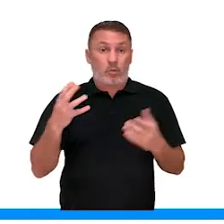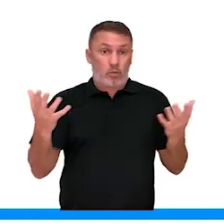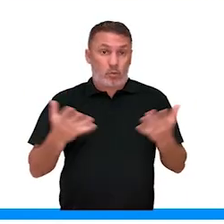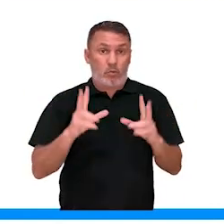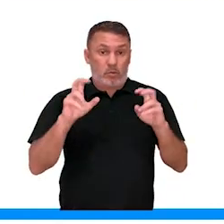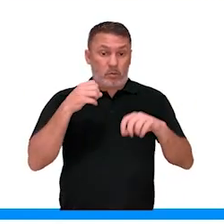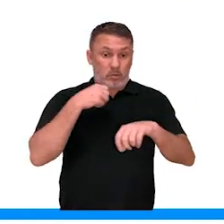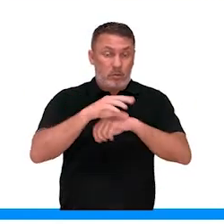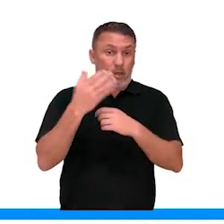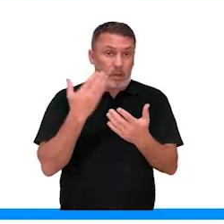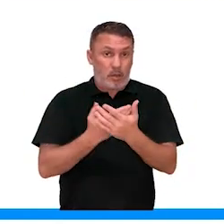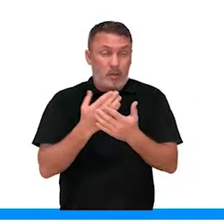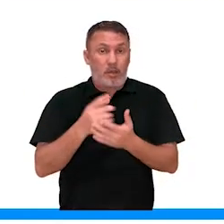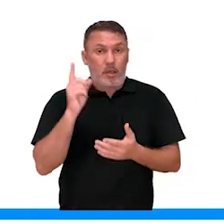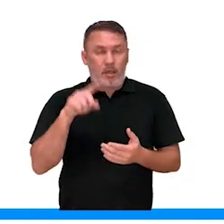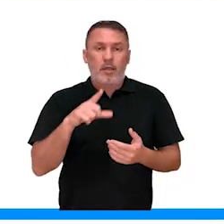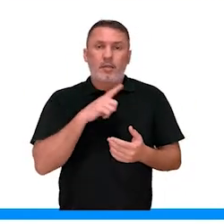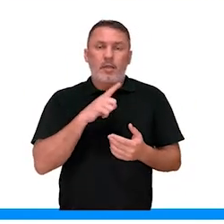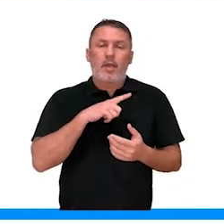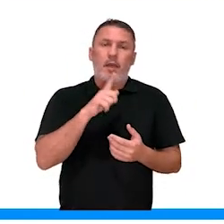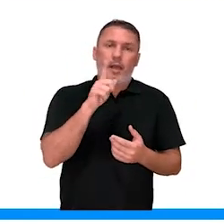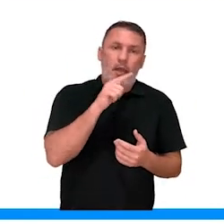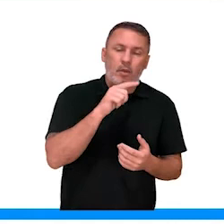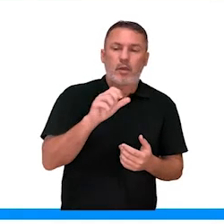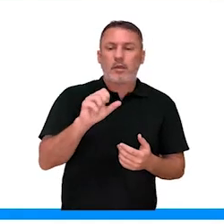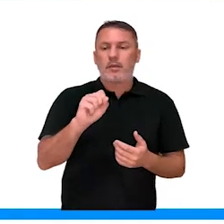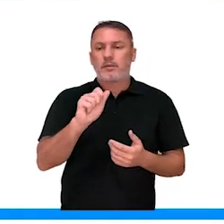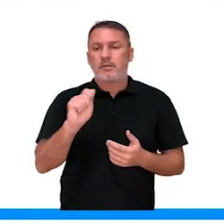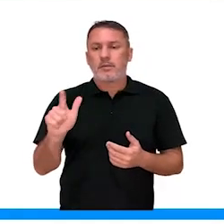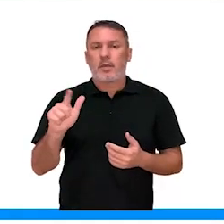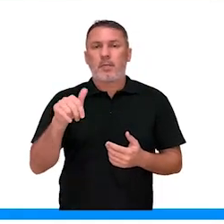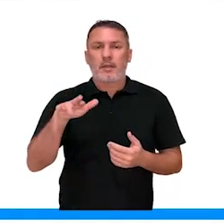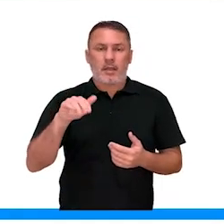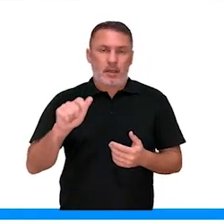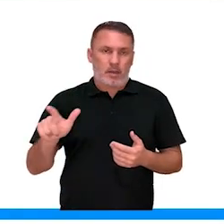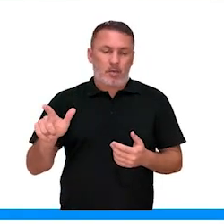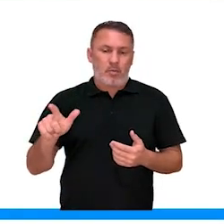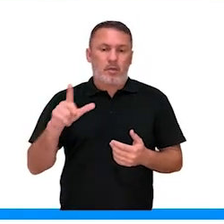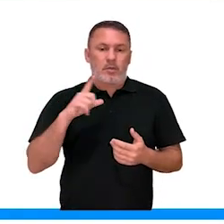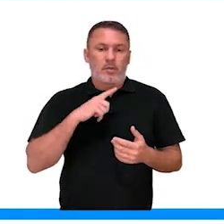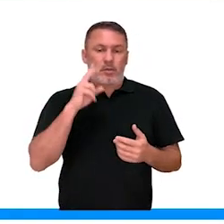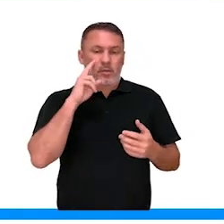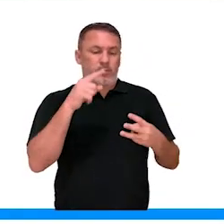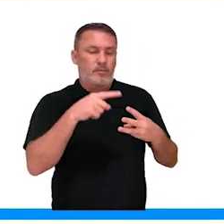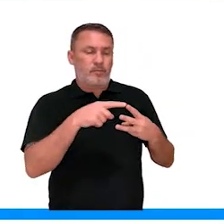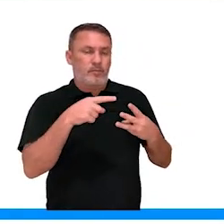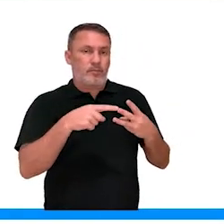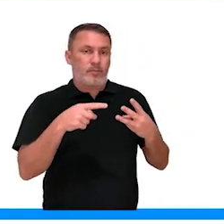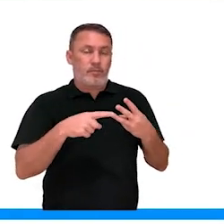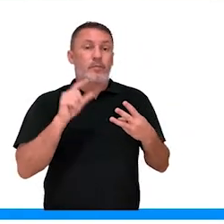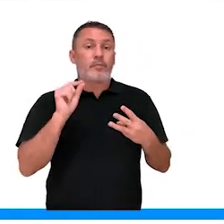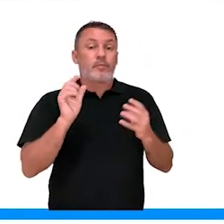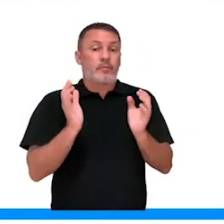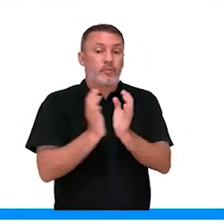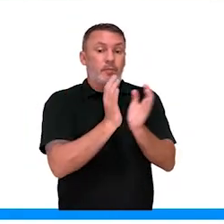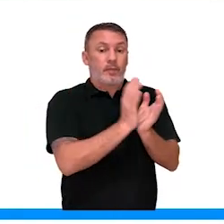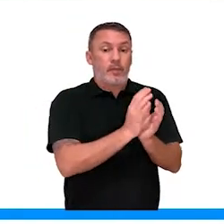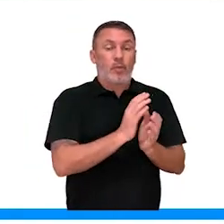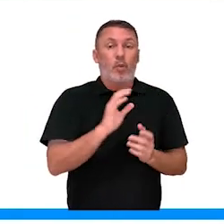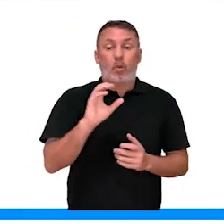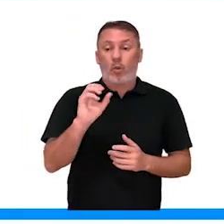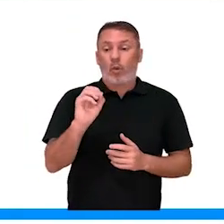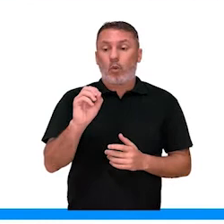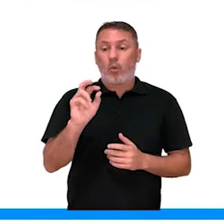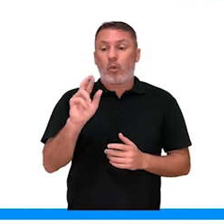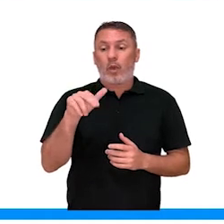a gente vai tratar nessa aula da água e dos sais minerais. Os compostos orgânicos serão abordados